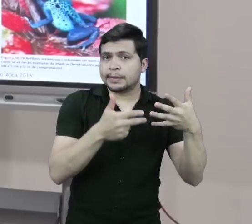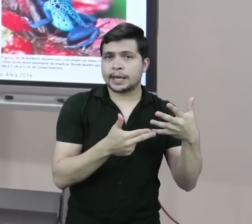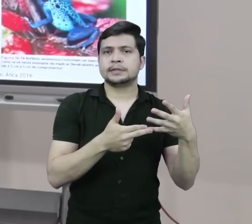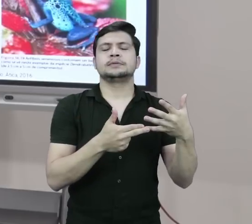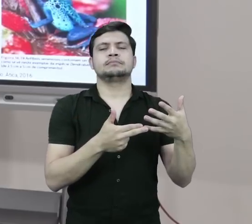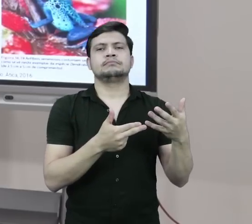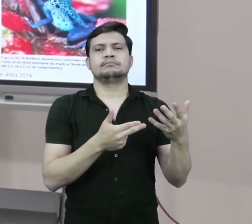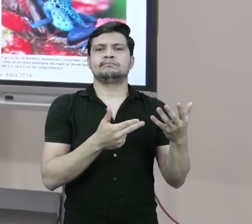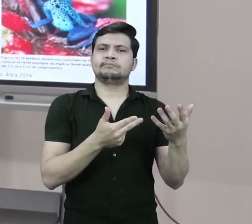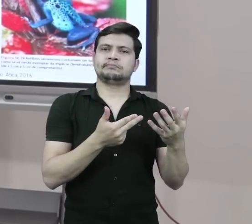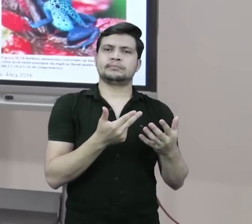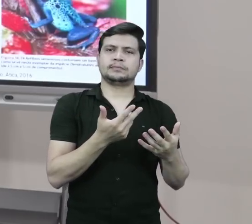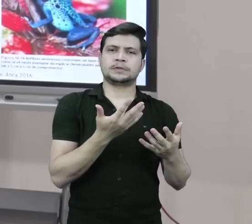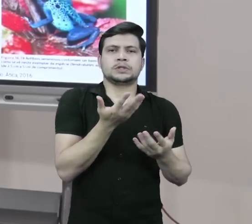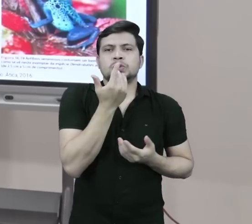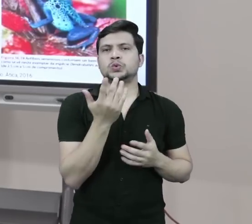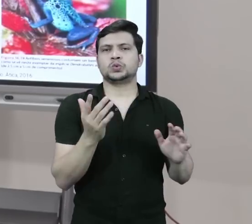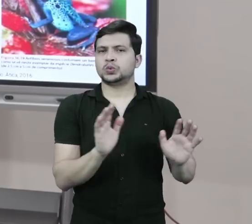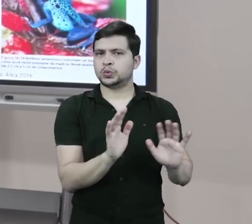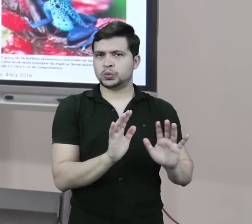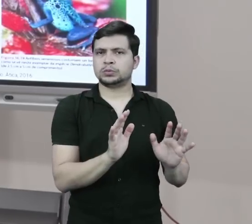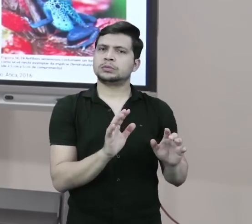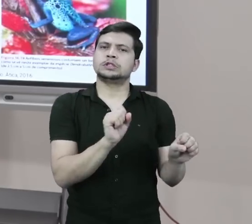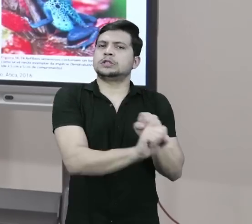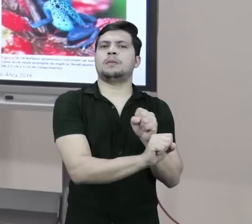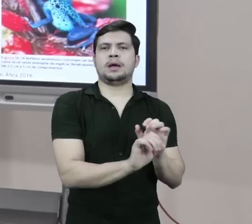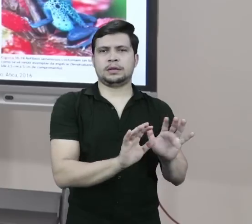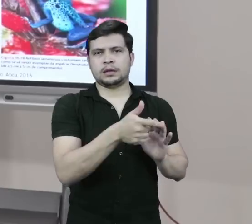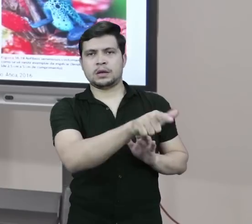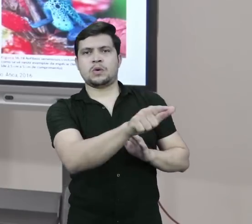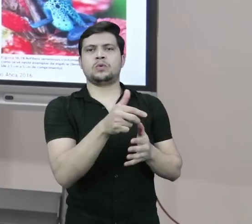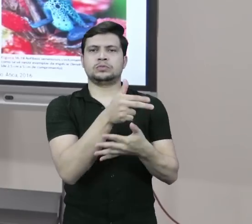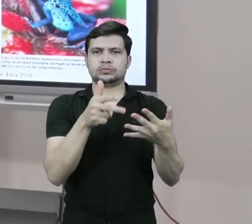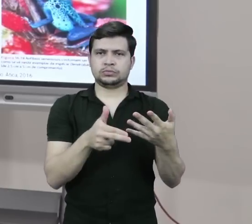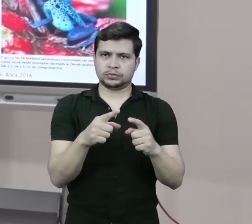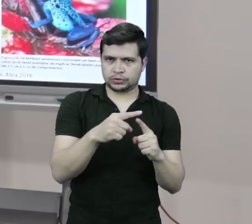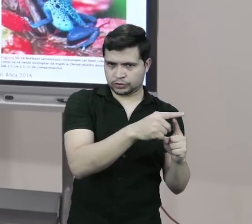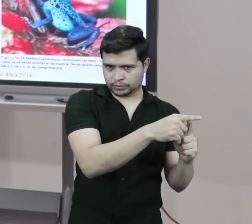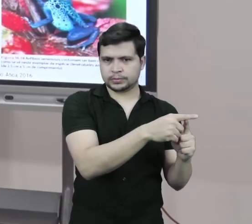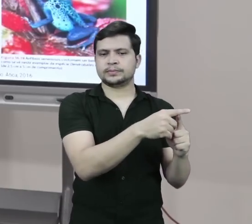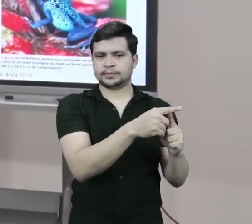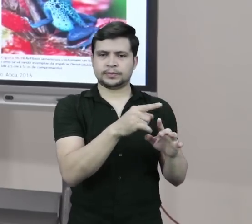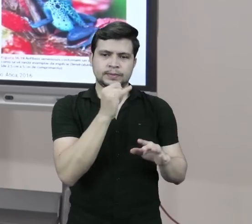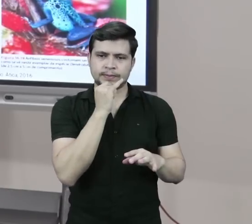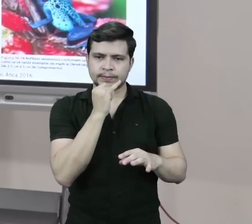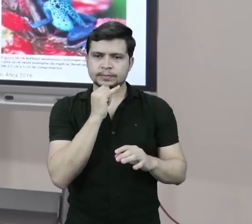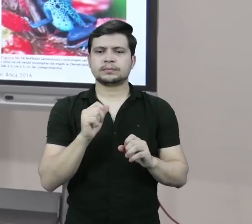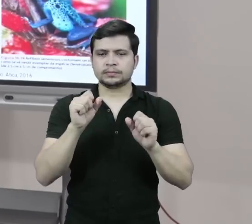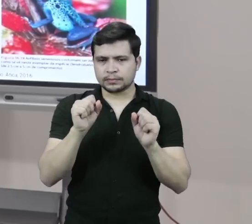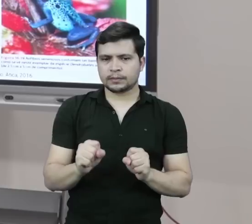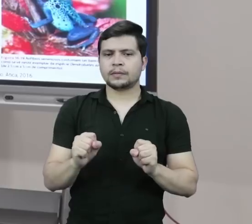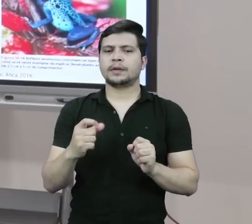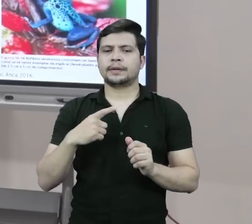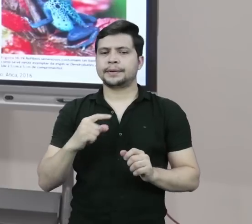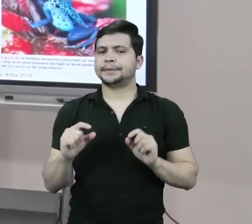processos que estão envolvidos nessa relação de predatismo e herbivoria, como a camuflagem, a coloração